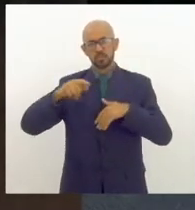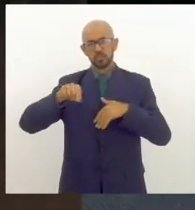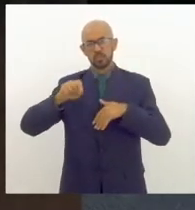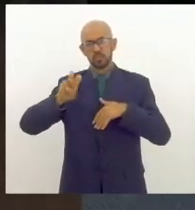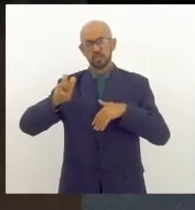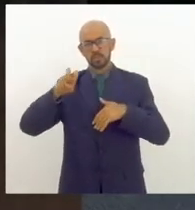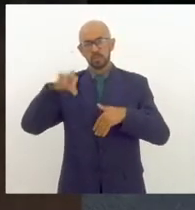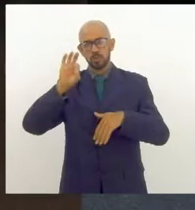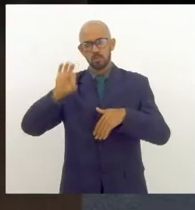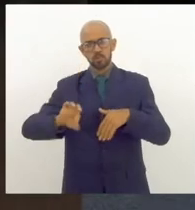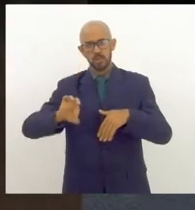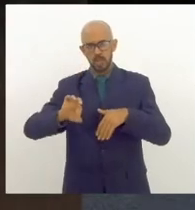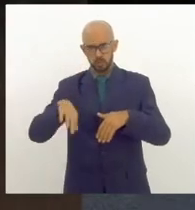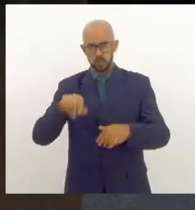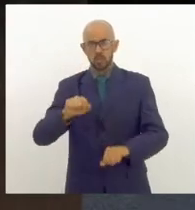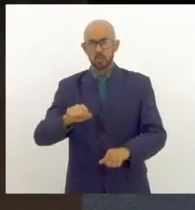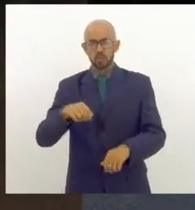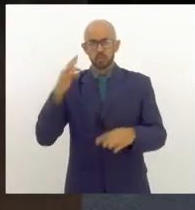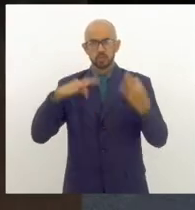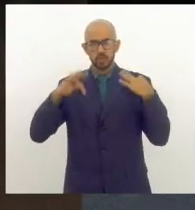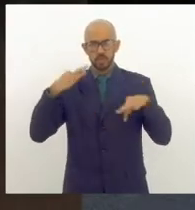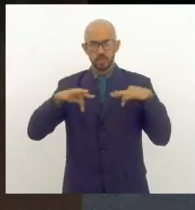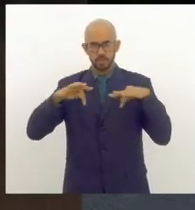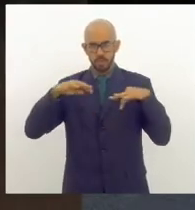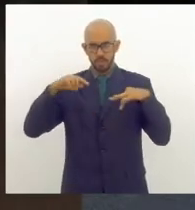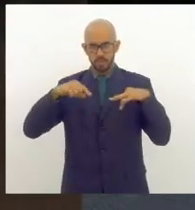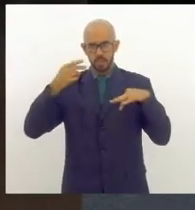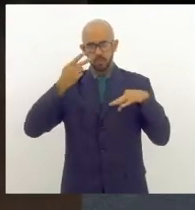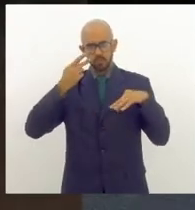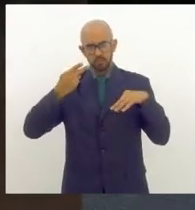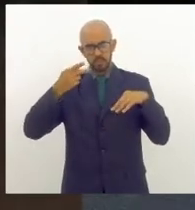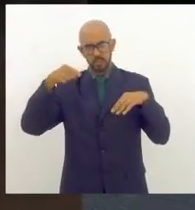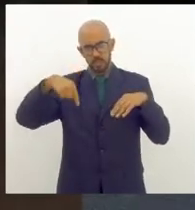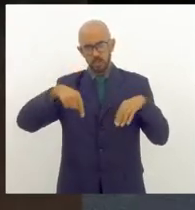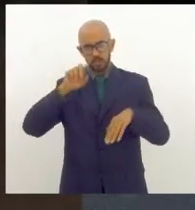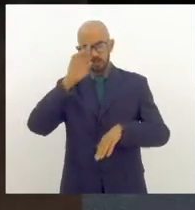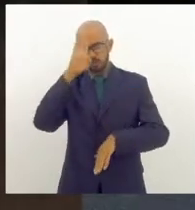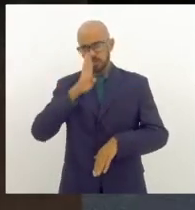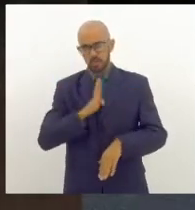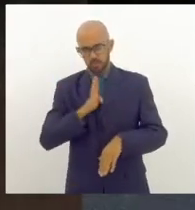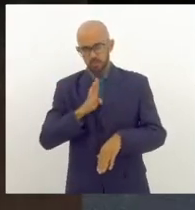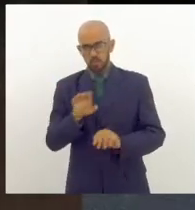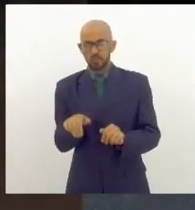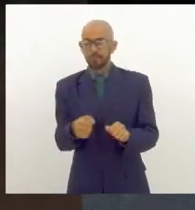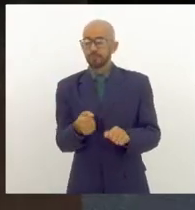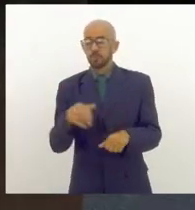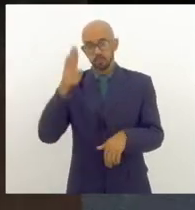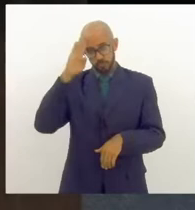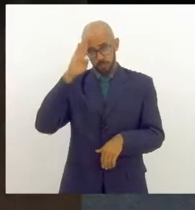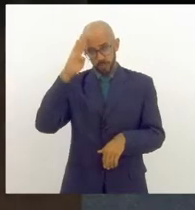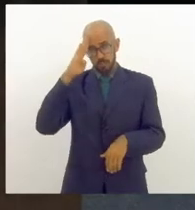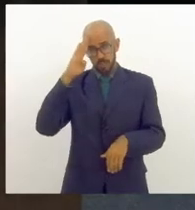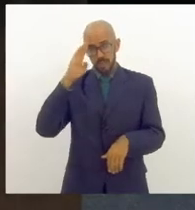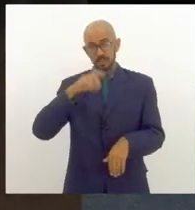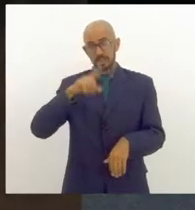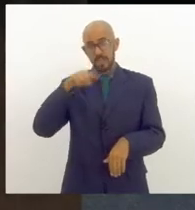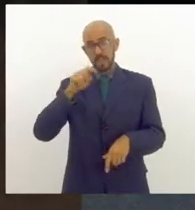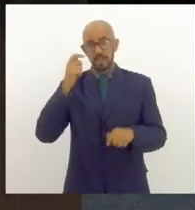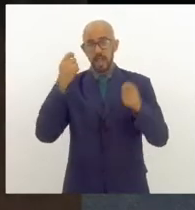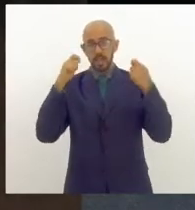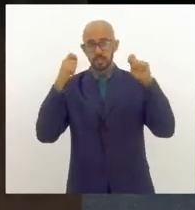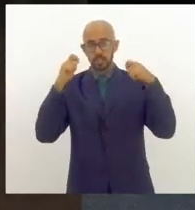27,5% do total de turistas que visitam o país. Os principais visitantes vêm da